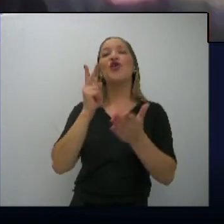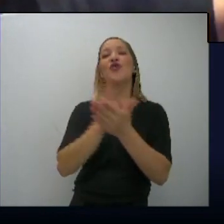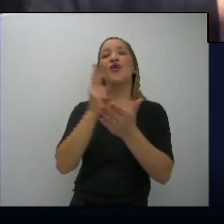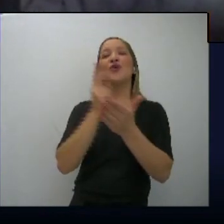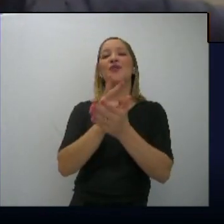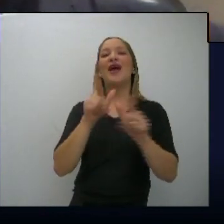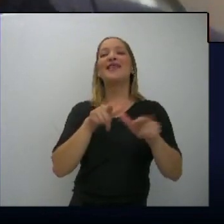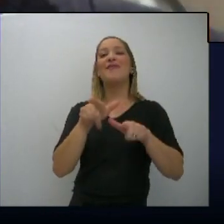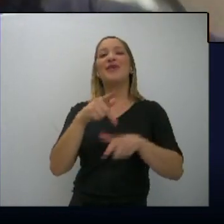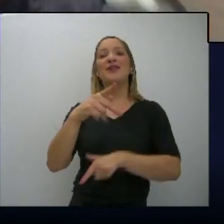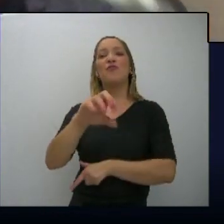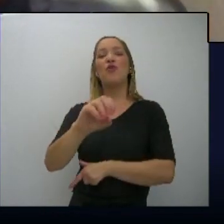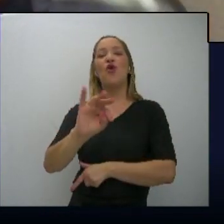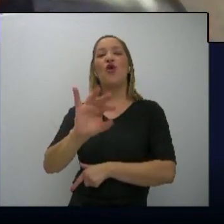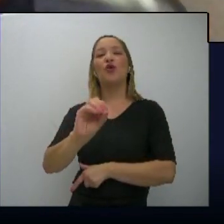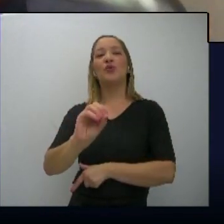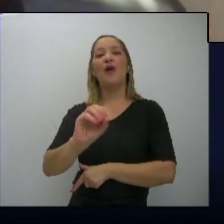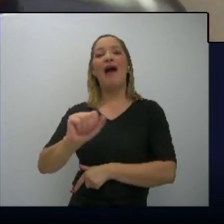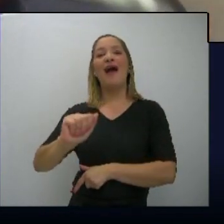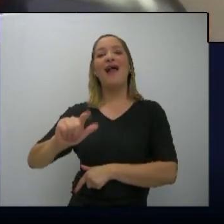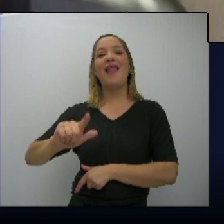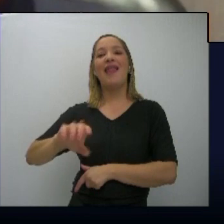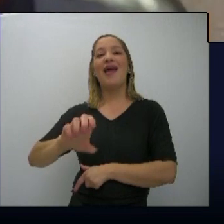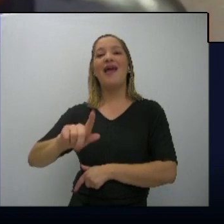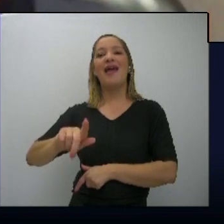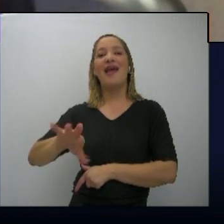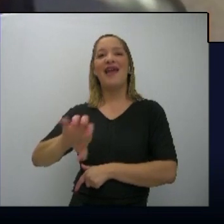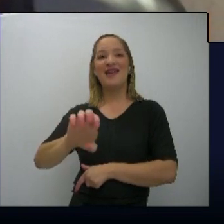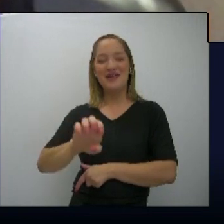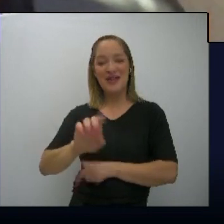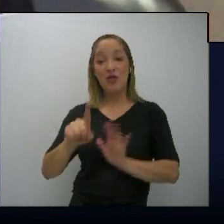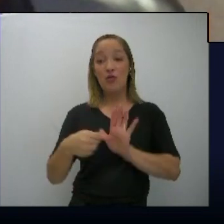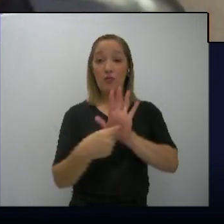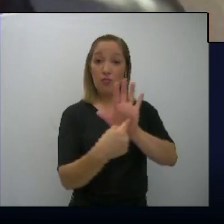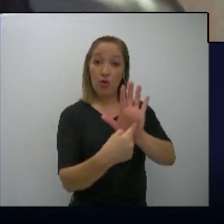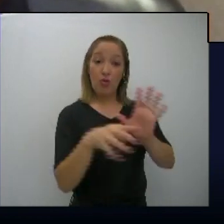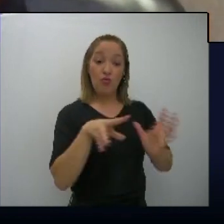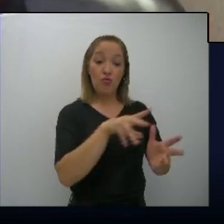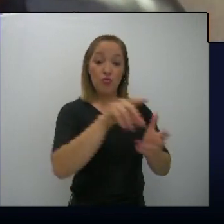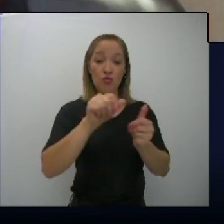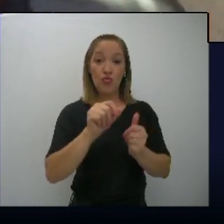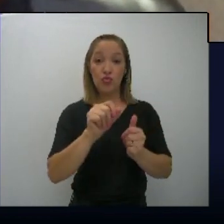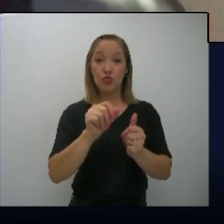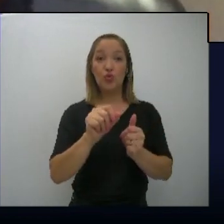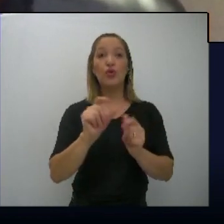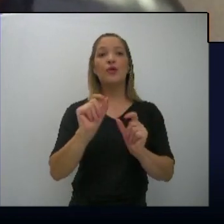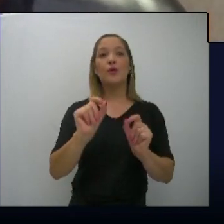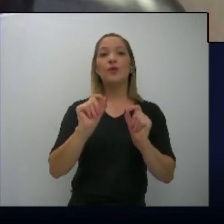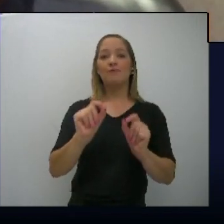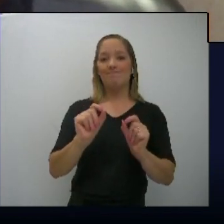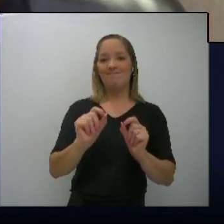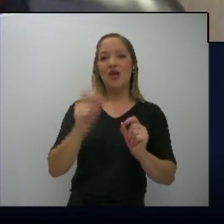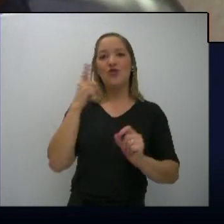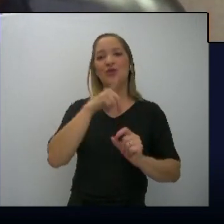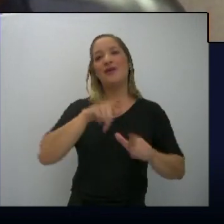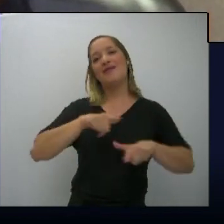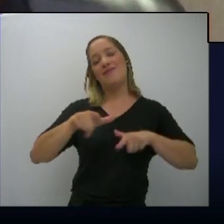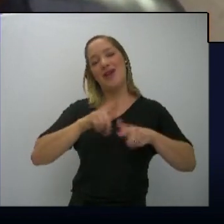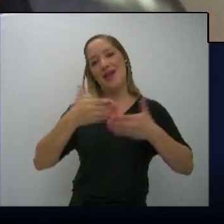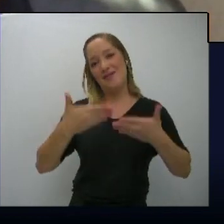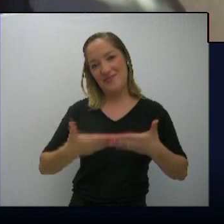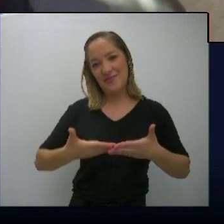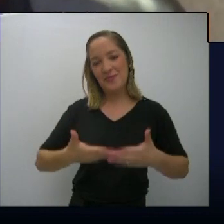você consegue encontrar pessoas do mundo inteiro então uma só amostragem de pessoas aumenta brutalmente então